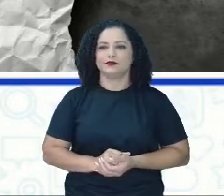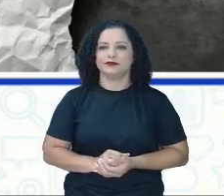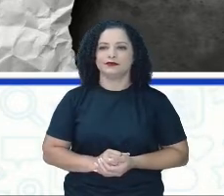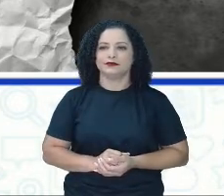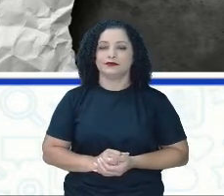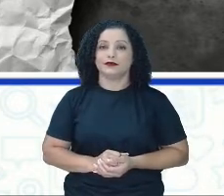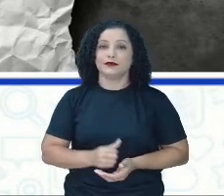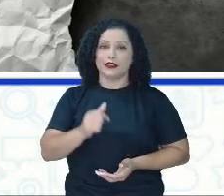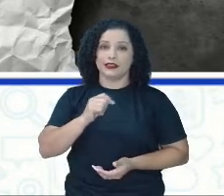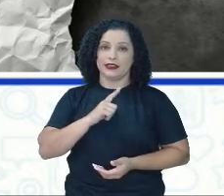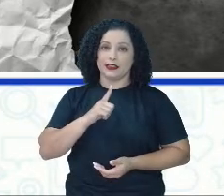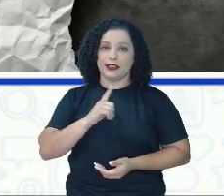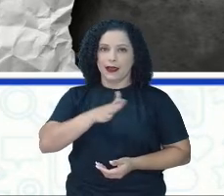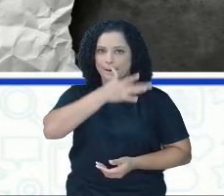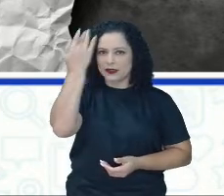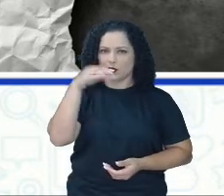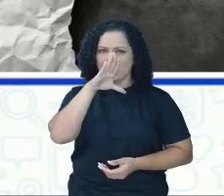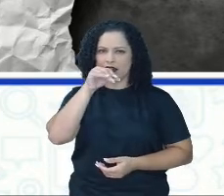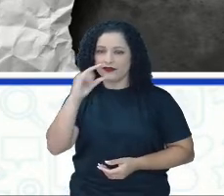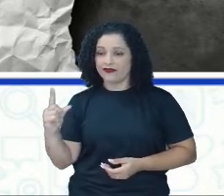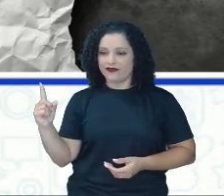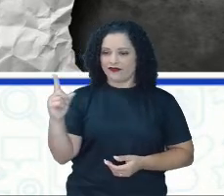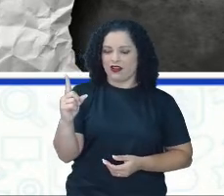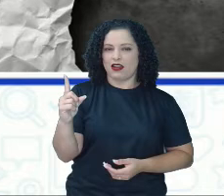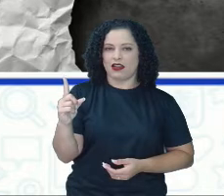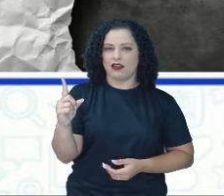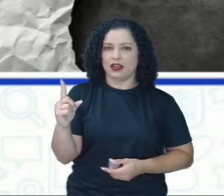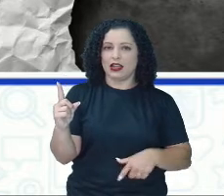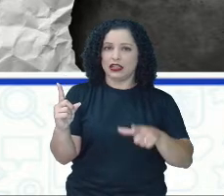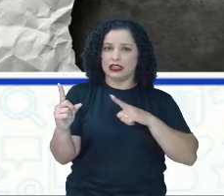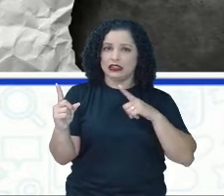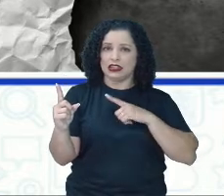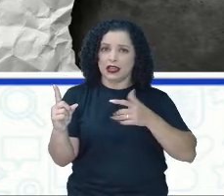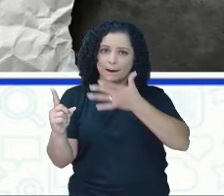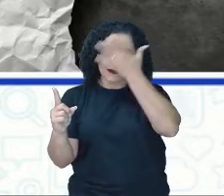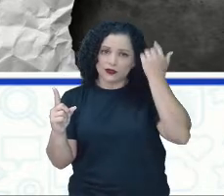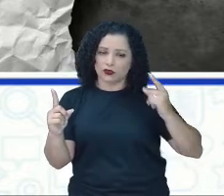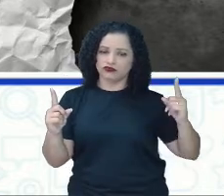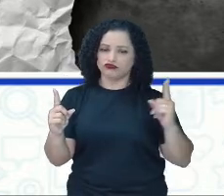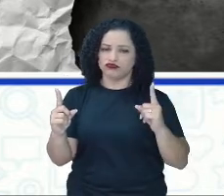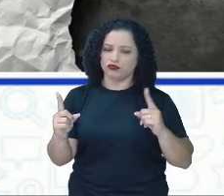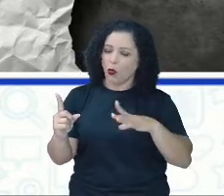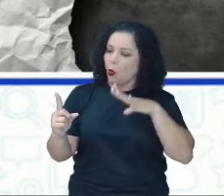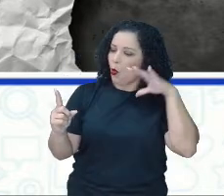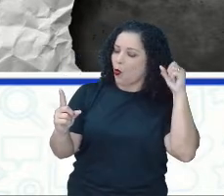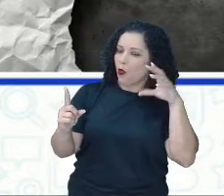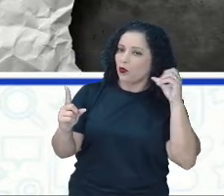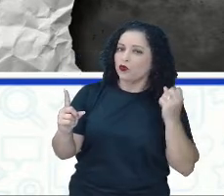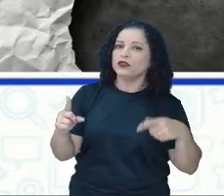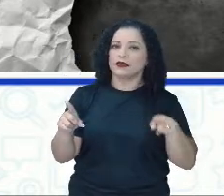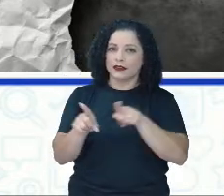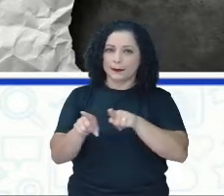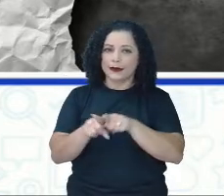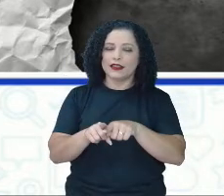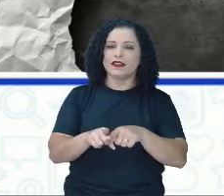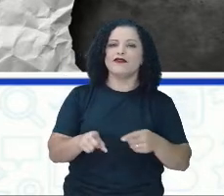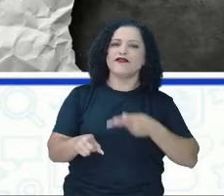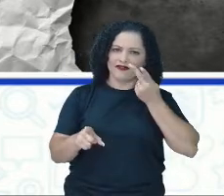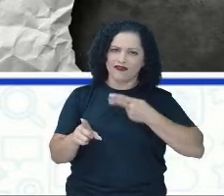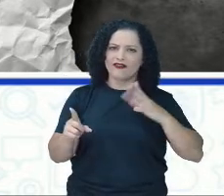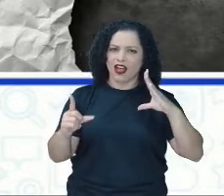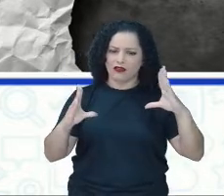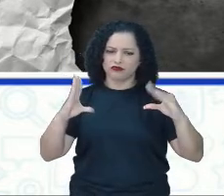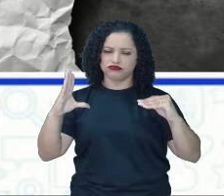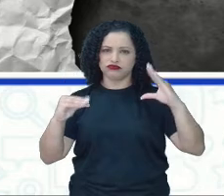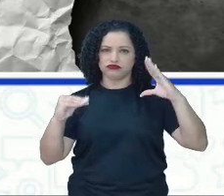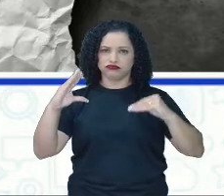person, que é a primeira pessoa que fala, e nós temos the second person, que é a segunda pessoa que fala. E às vezes ainda